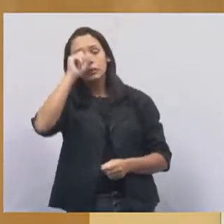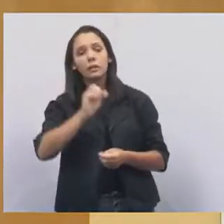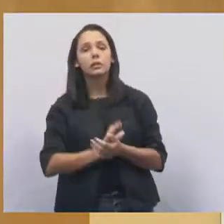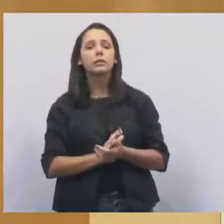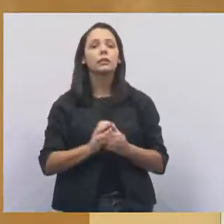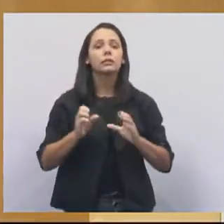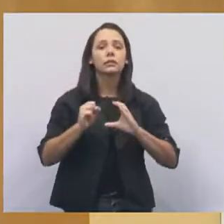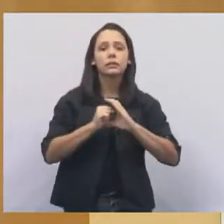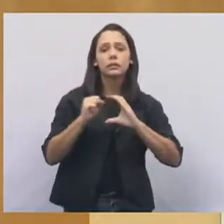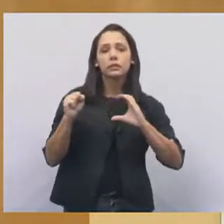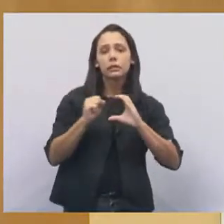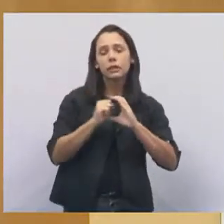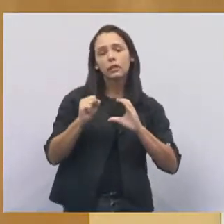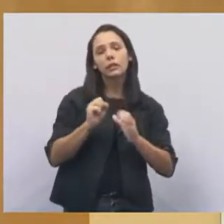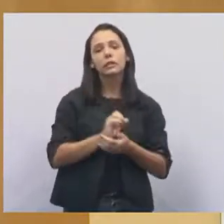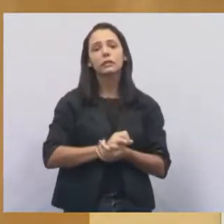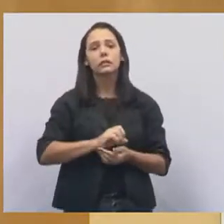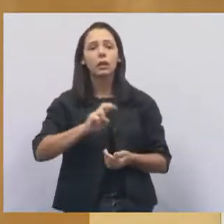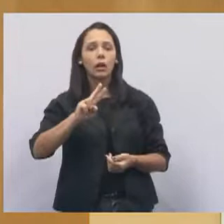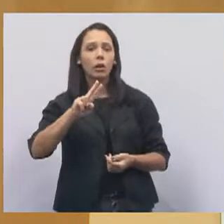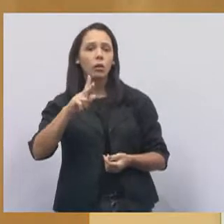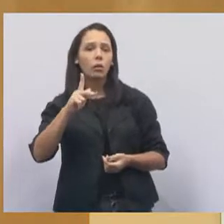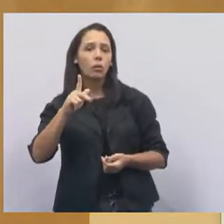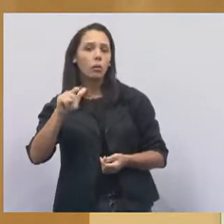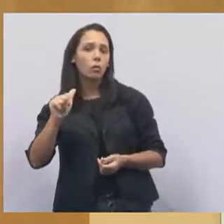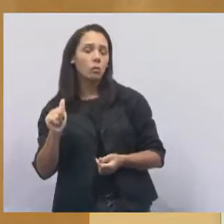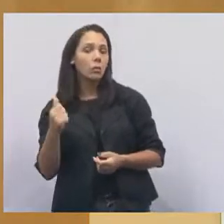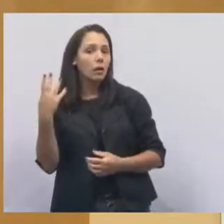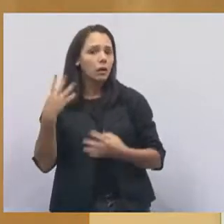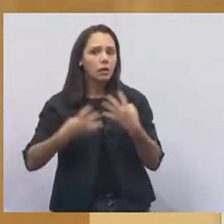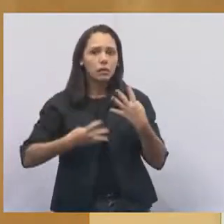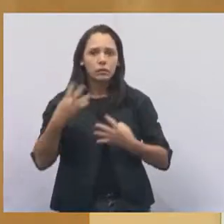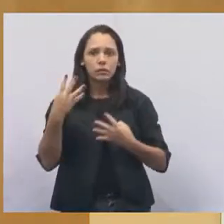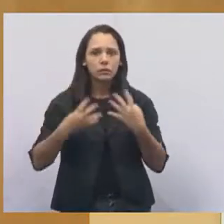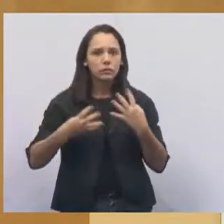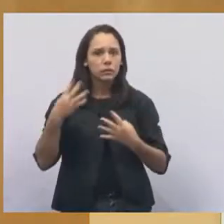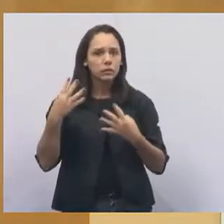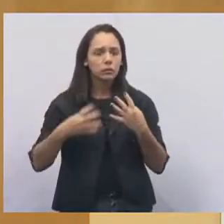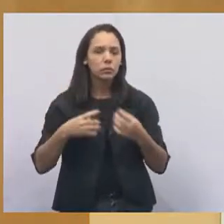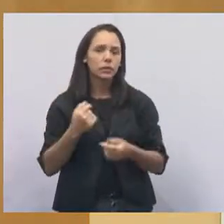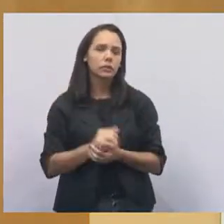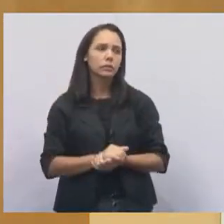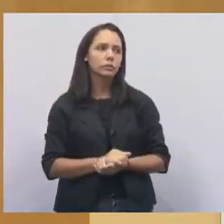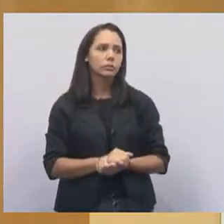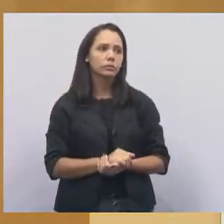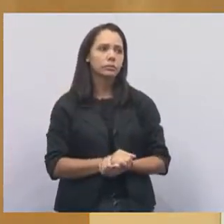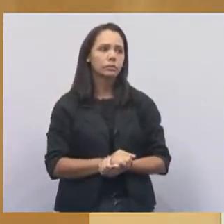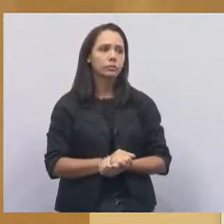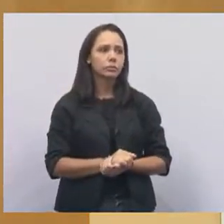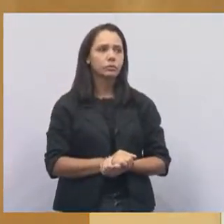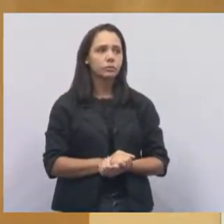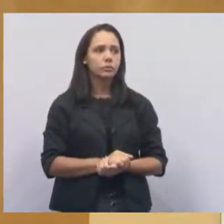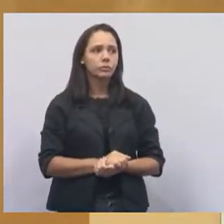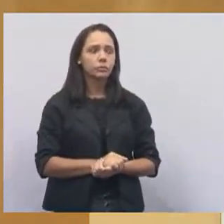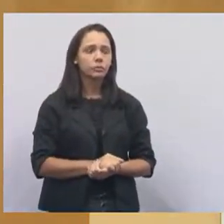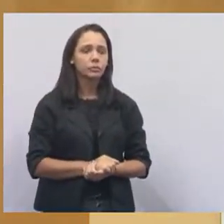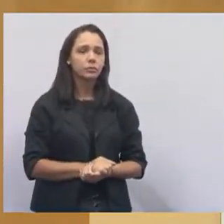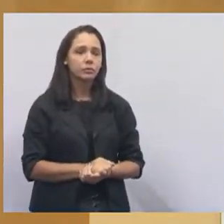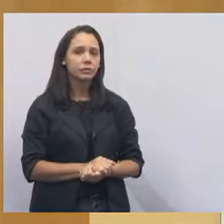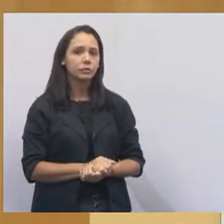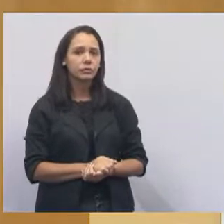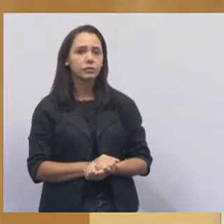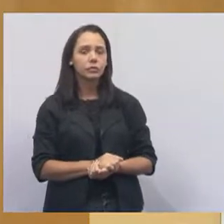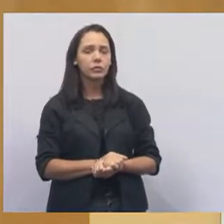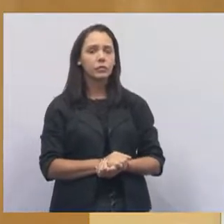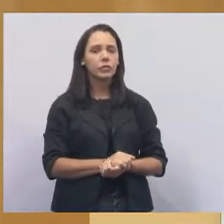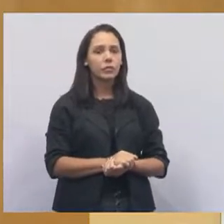prejudicando todo um atendimento que era para ser comum num determinado dia por causa de uma queimada cabra aí se tornando intolerante as filas